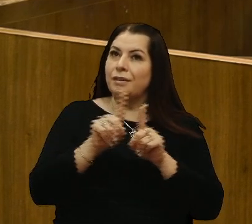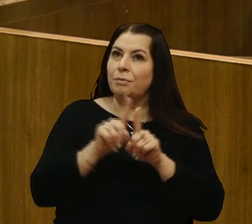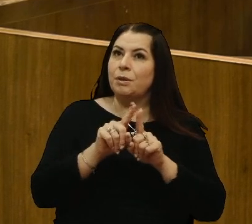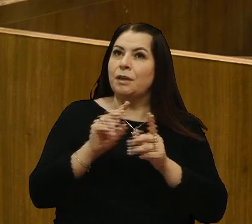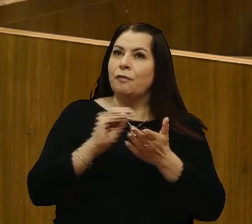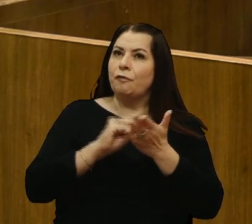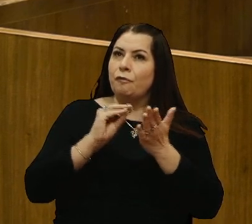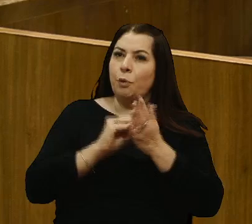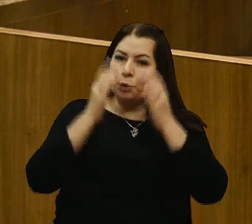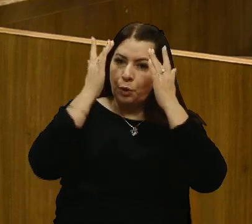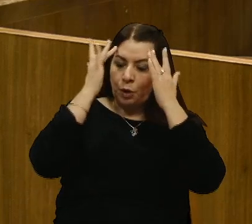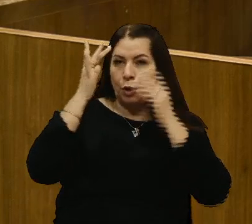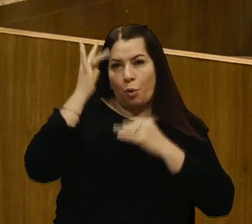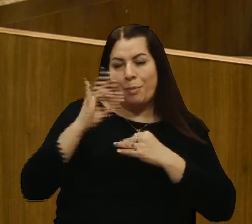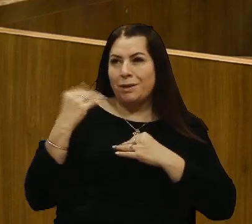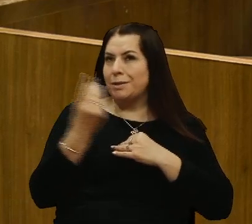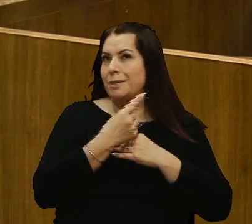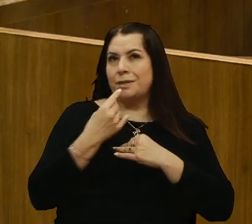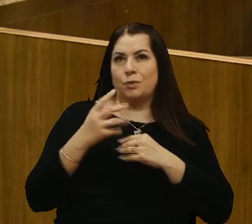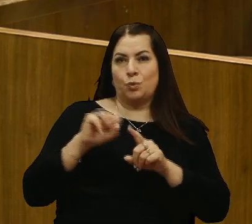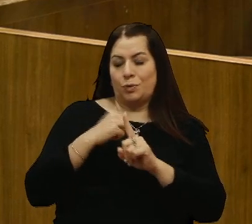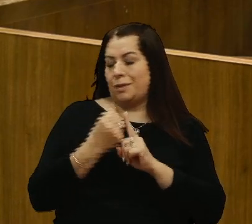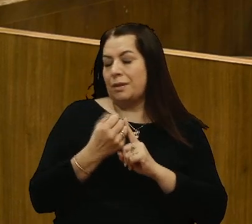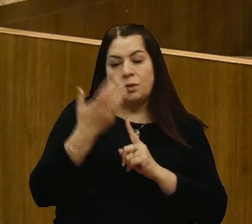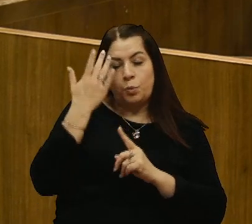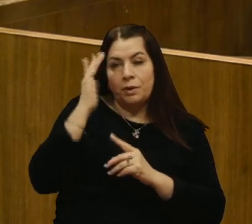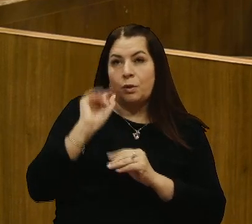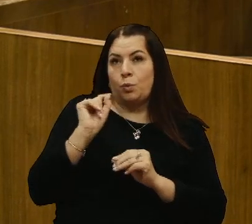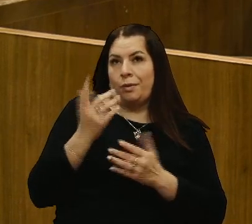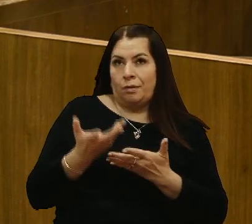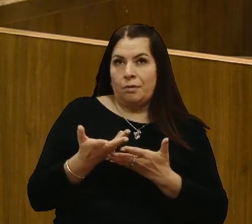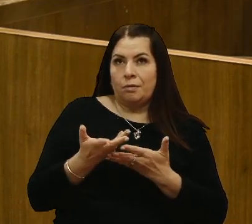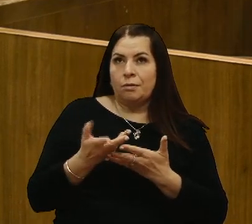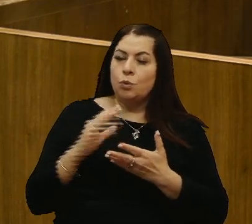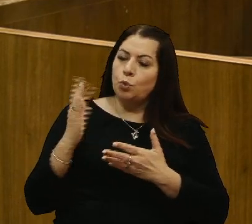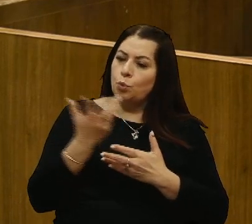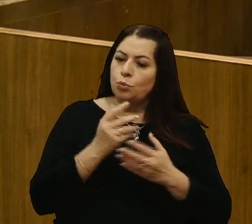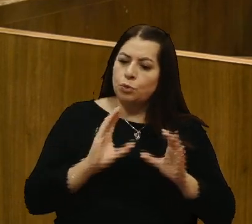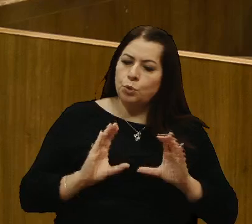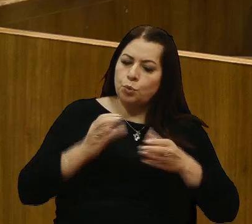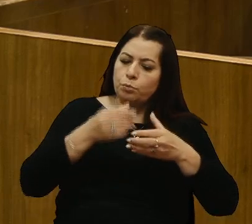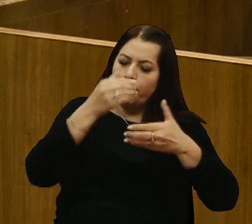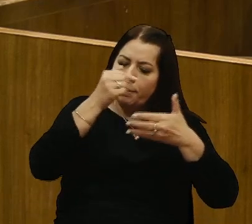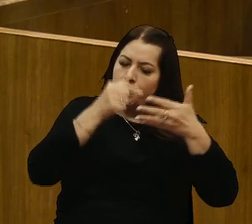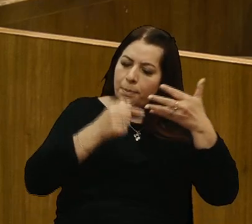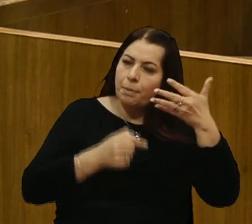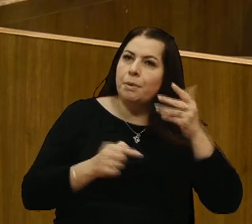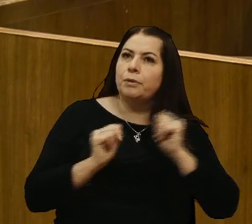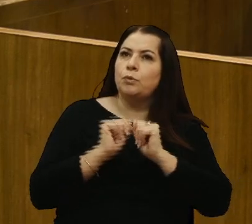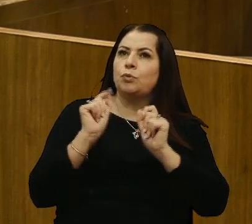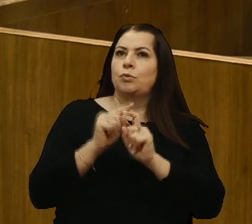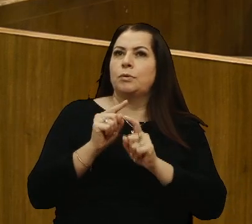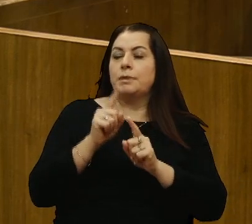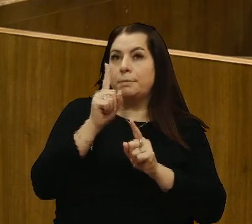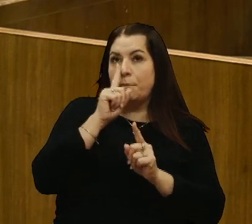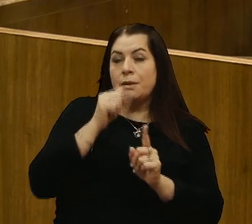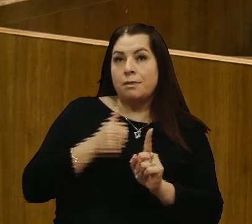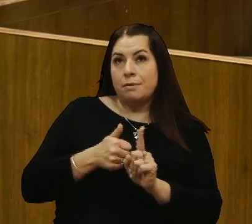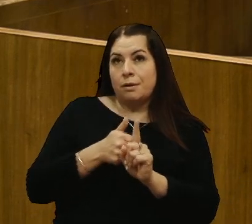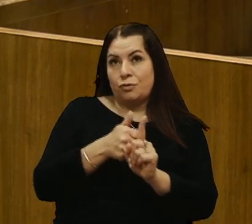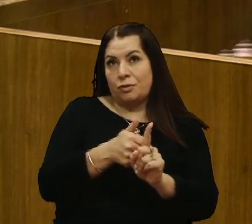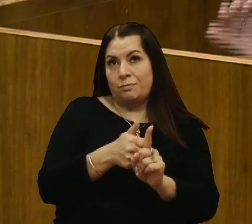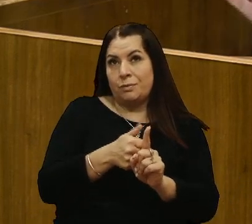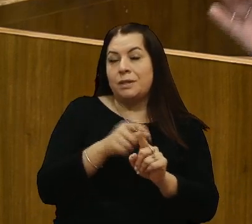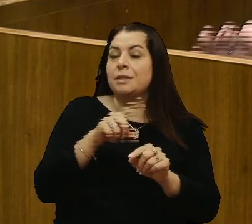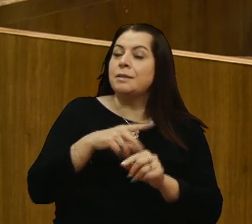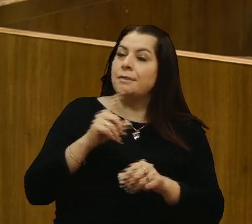de compreensão por parte da sociedade. Todo esse conjunto requer das mães atípicas